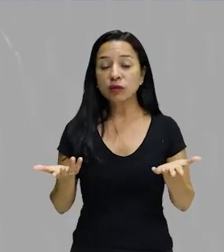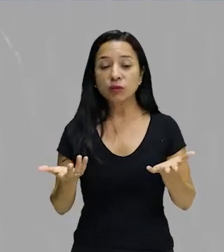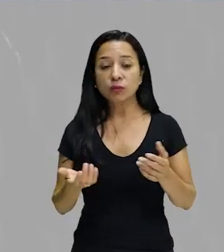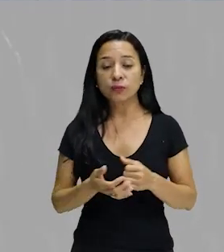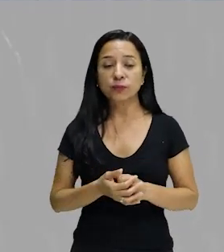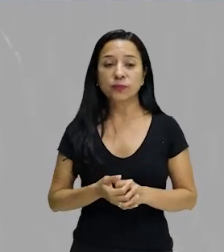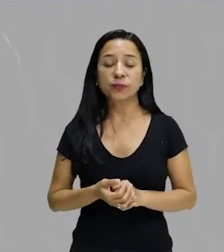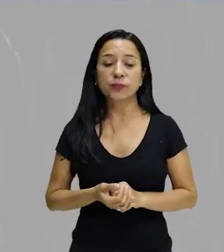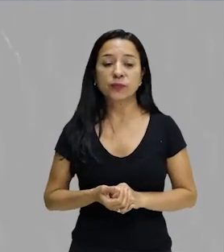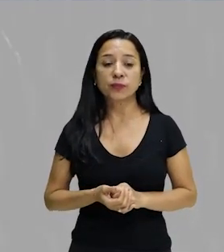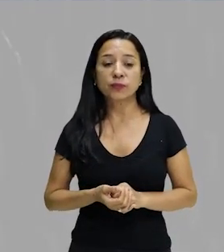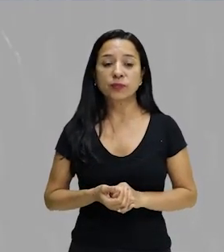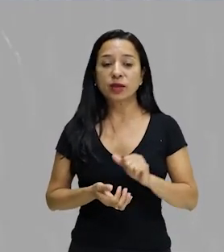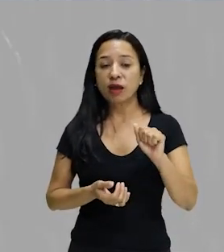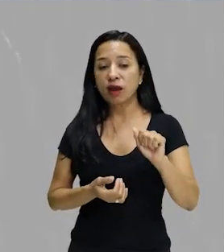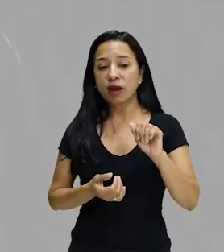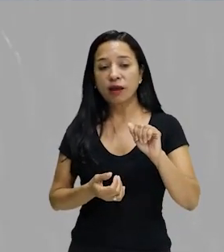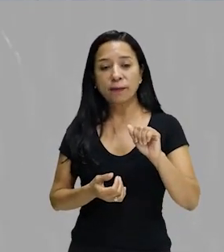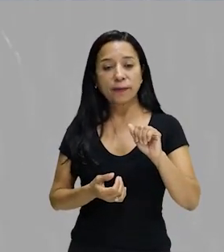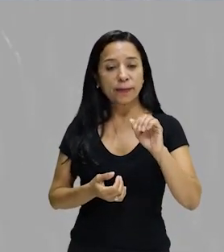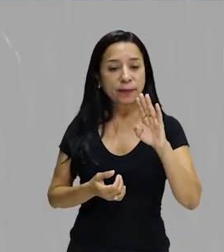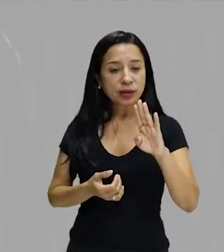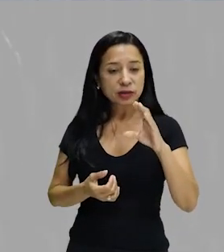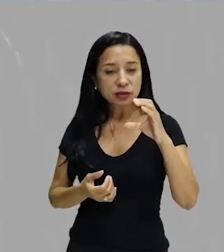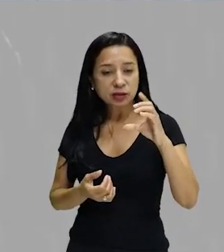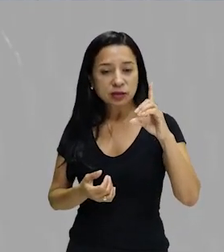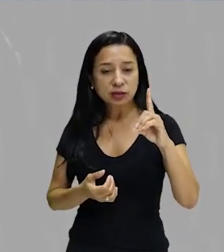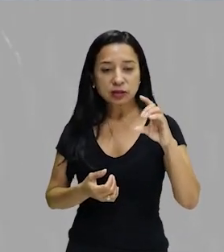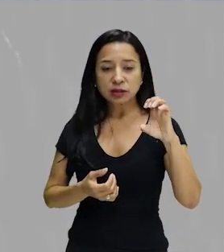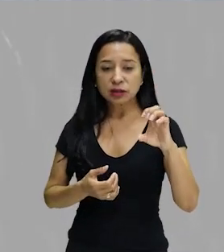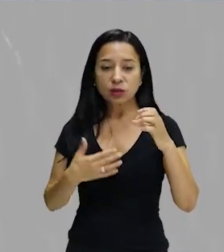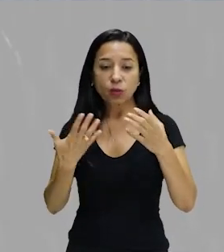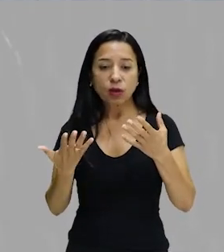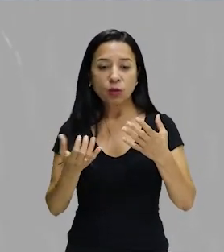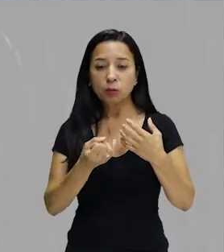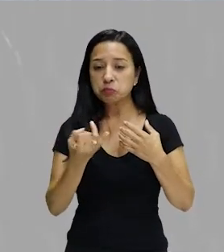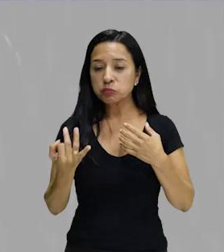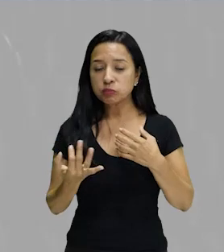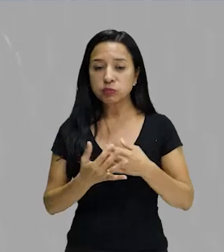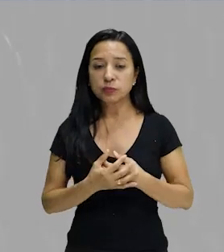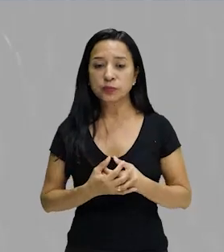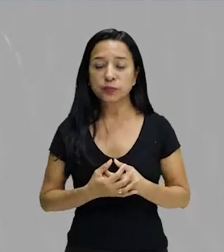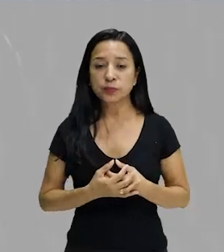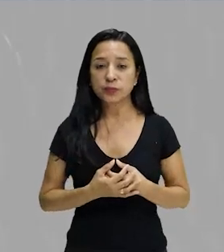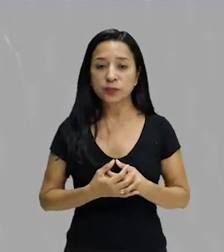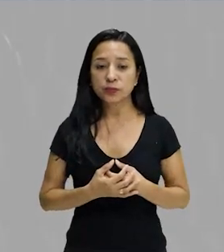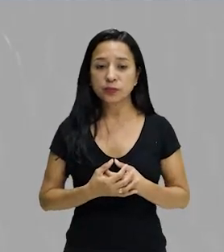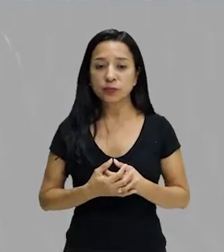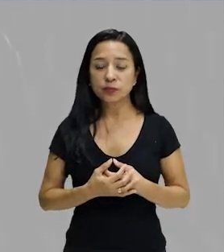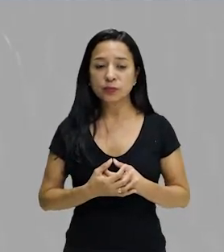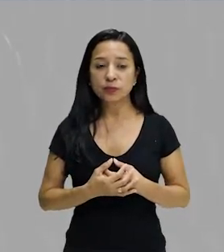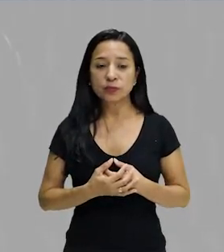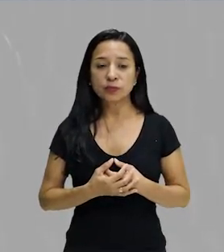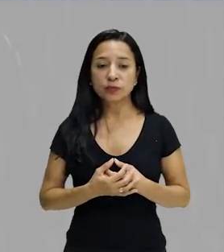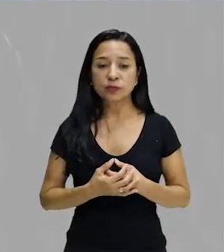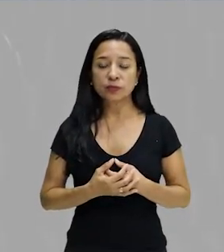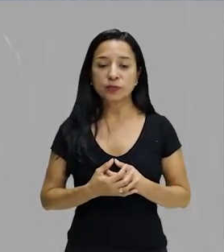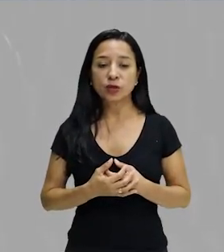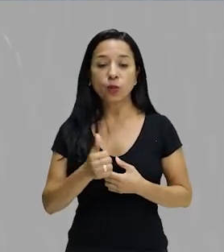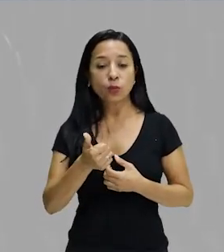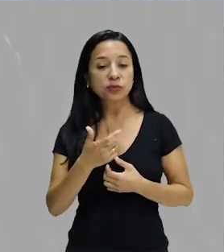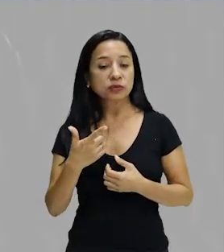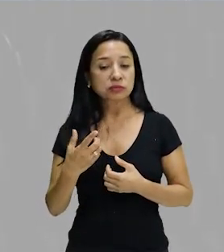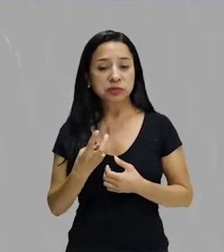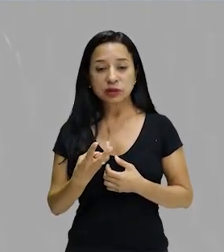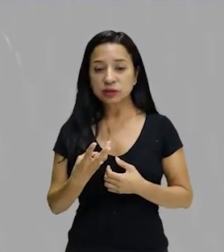delas estão? 1, 3 e 4, 1, 3 e 4. 2, 3 e 4, 1, 3 e 4, 1 e 2, 1, 2 e 3, 1 e